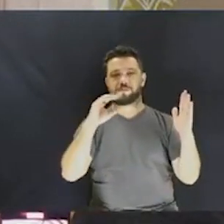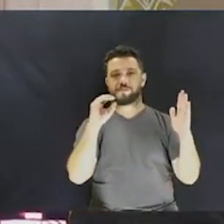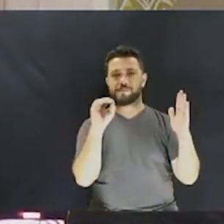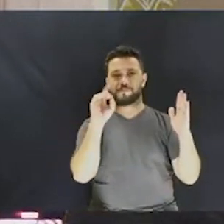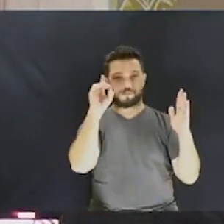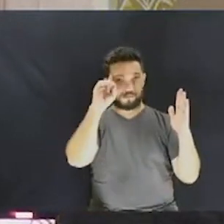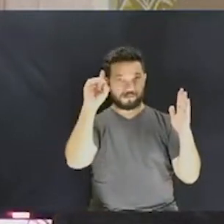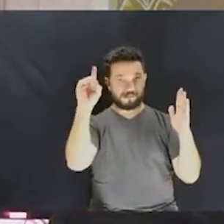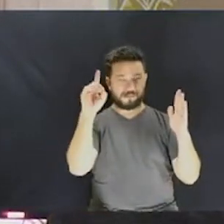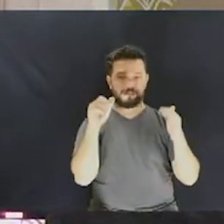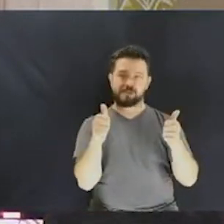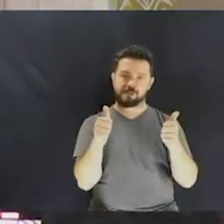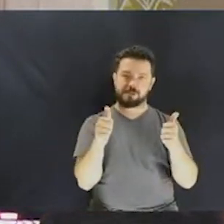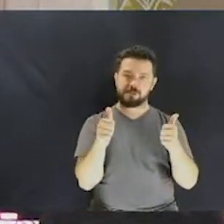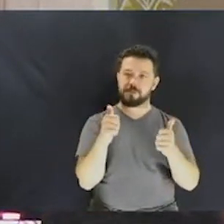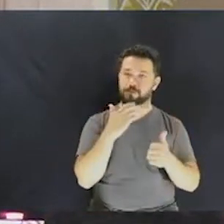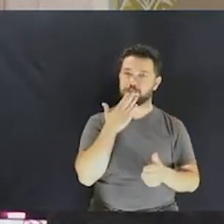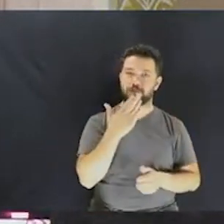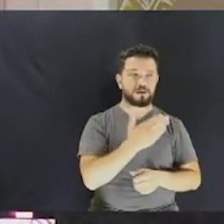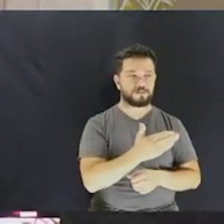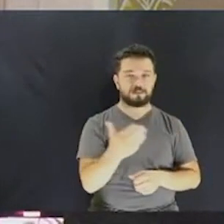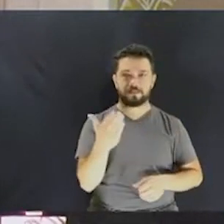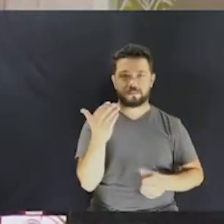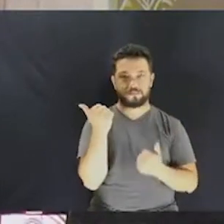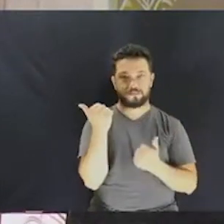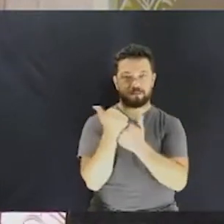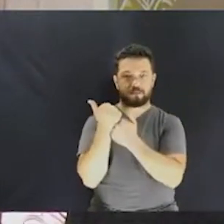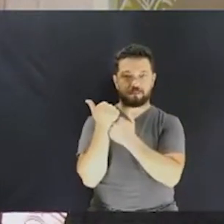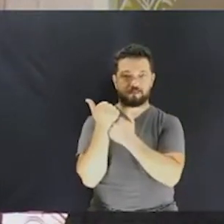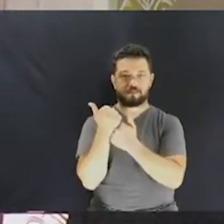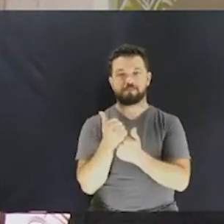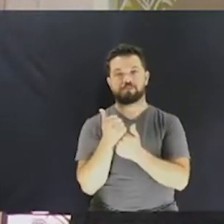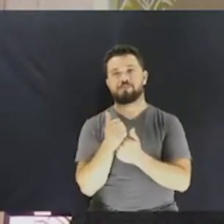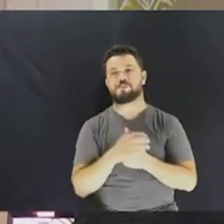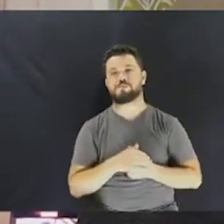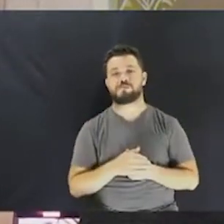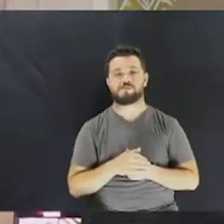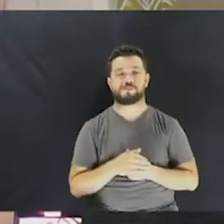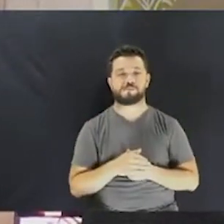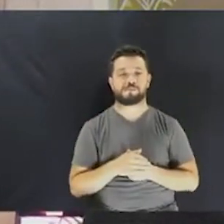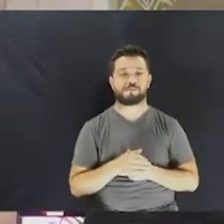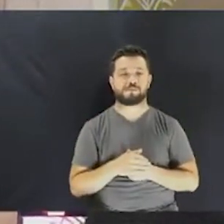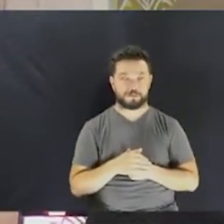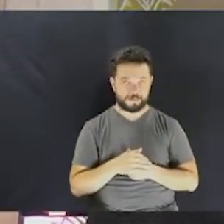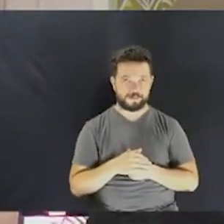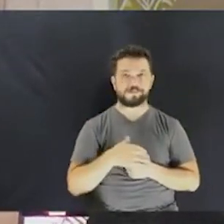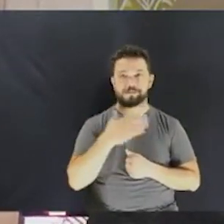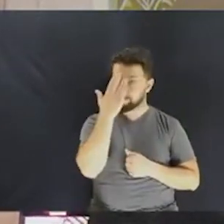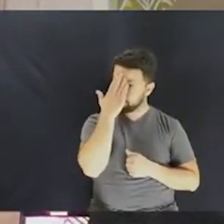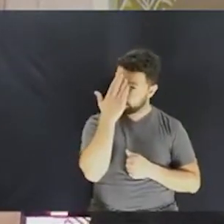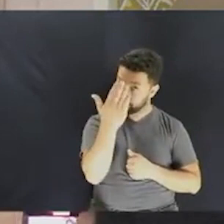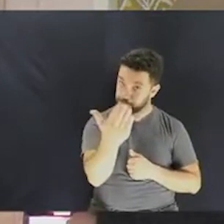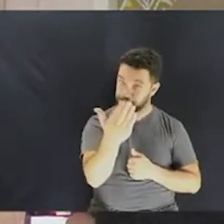e que eu peço aprovação no projeto e nas emendas supressivas e na emenda modificativa. Obrigado pela concessão da palavra. Devolvo